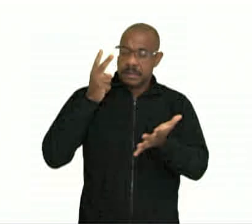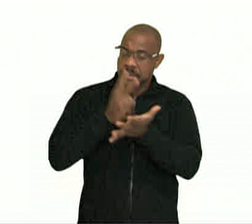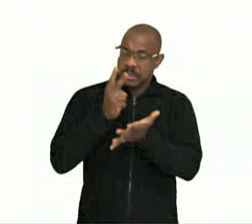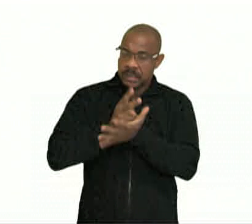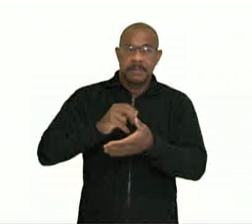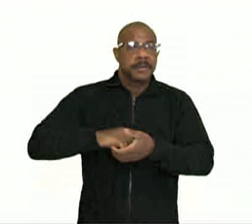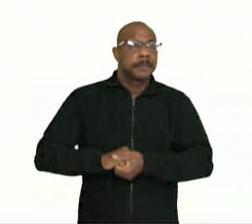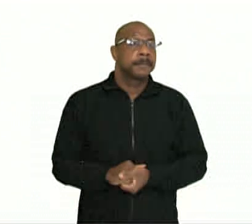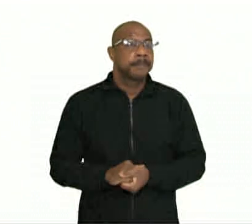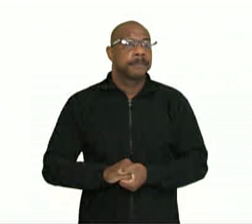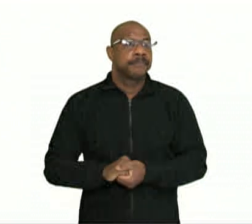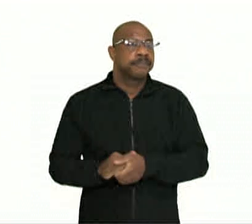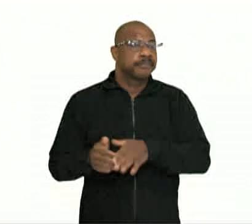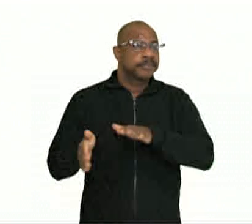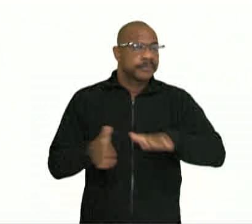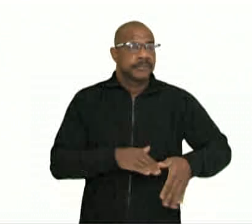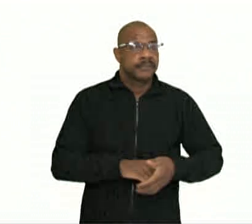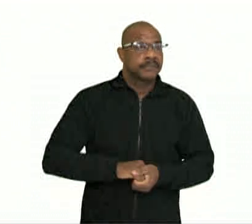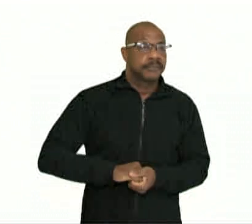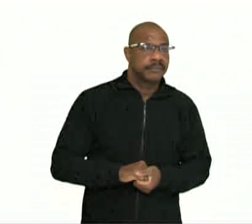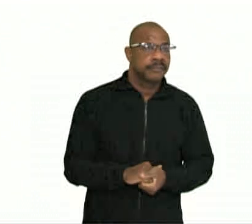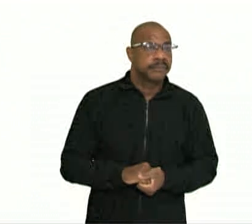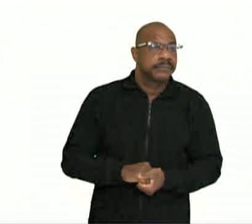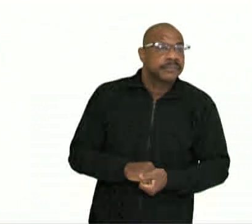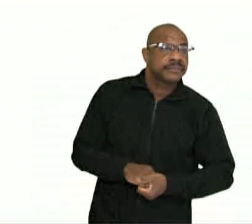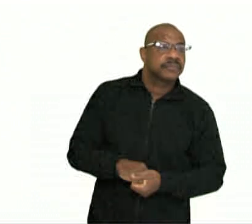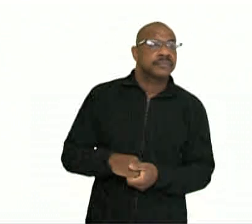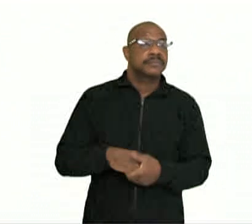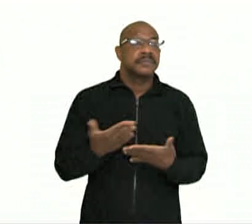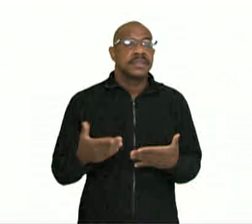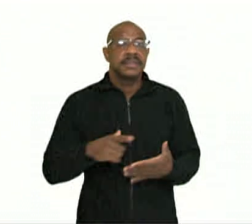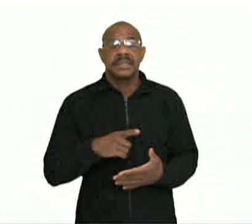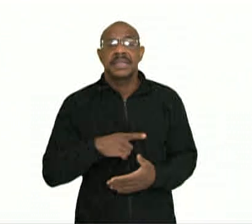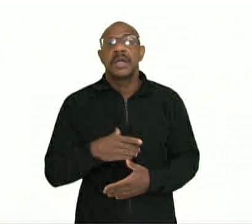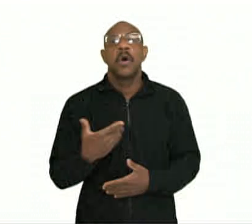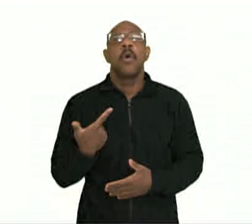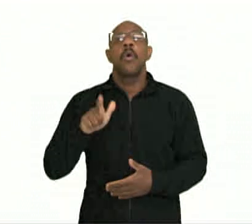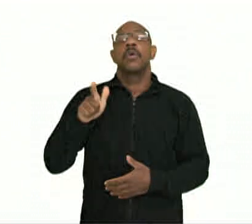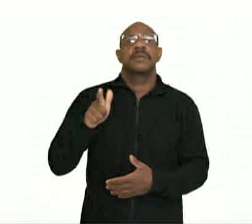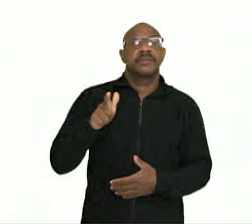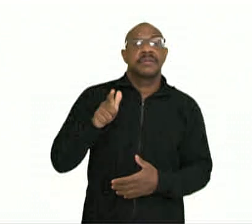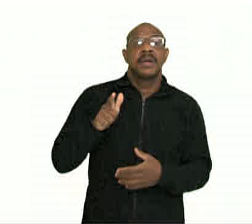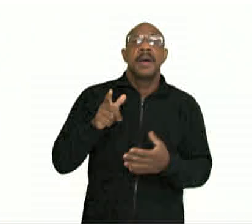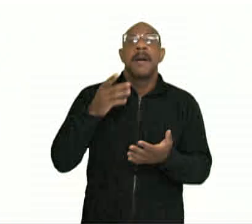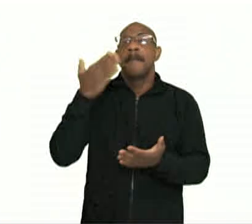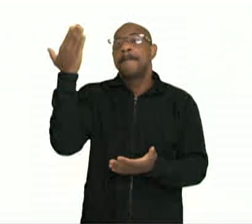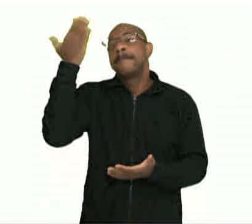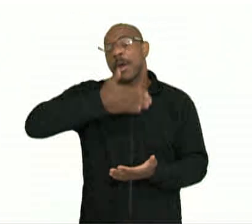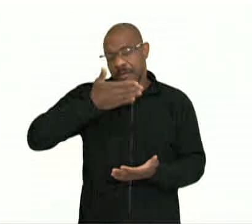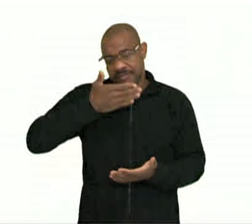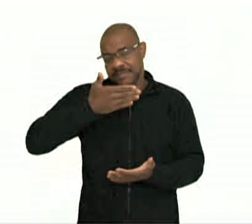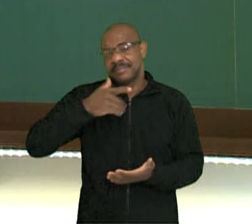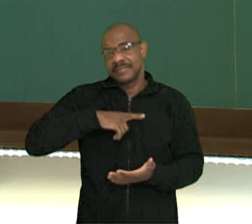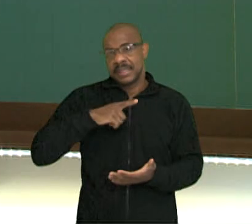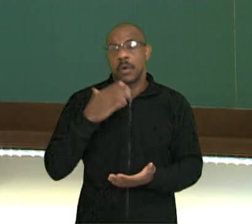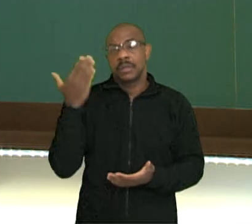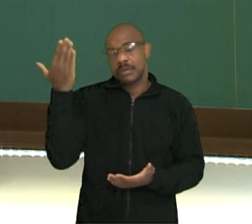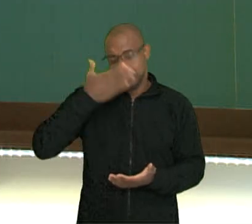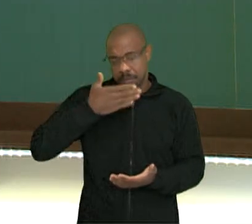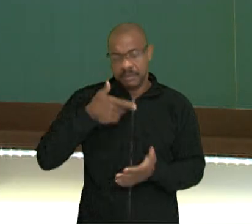Evidências comprovadas em outras missões. Então, aqui ele coloca as evidências para que os descrentes de